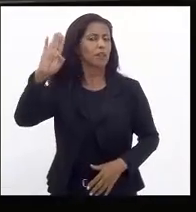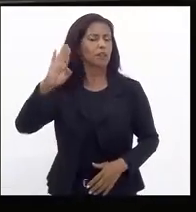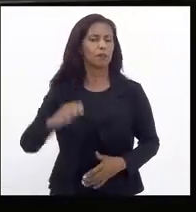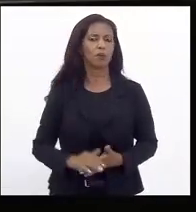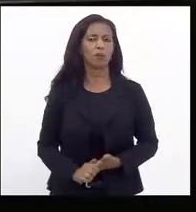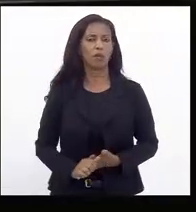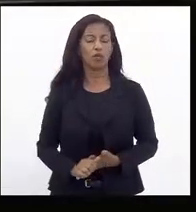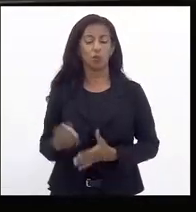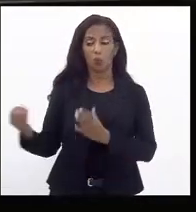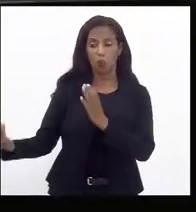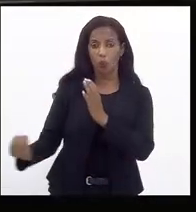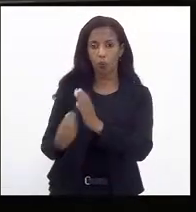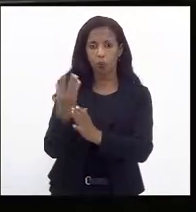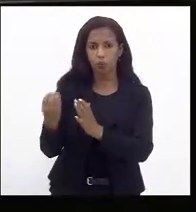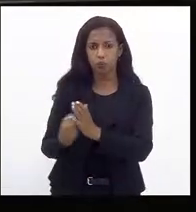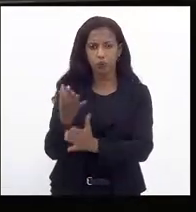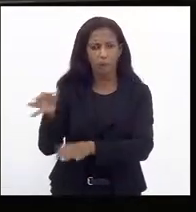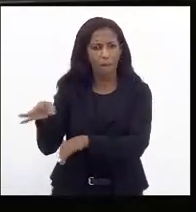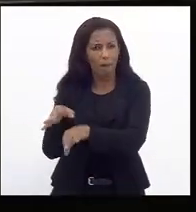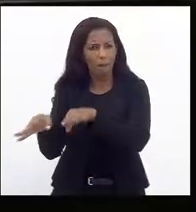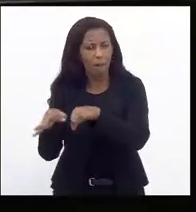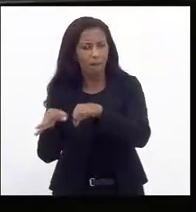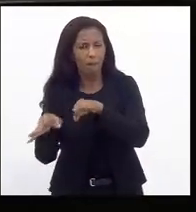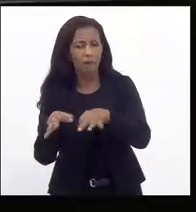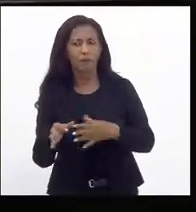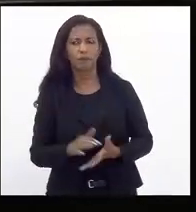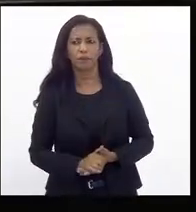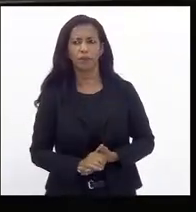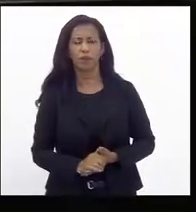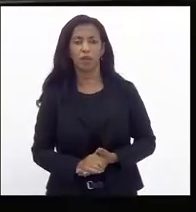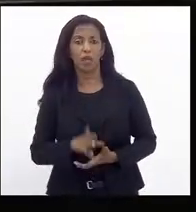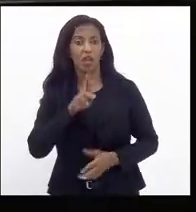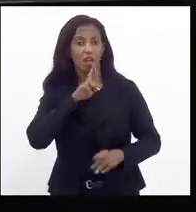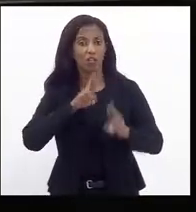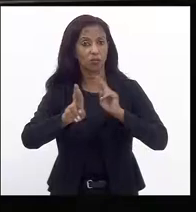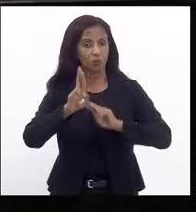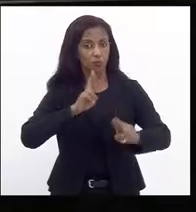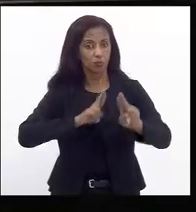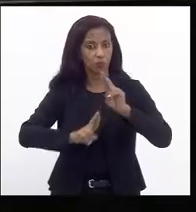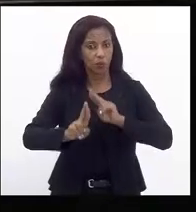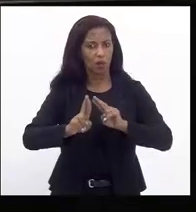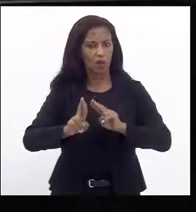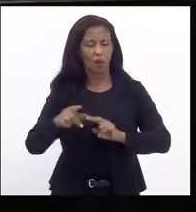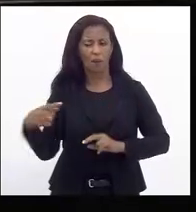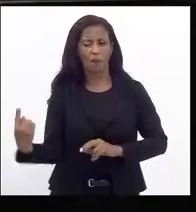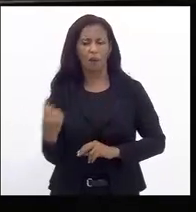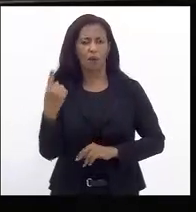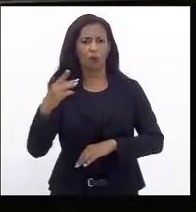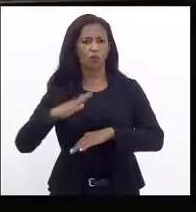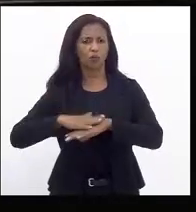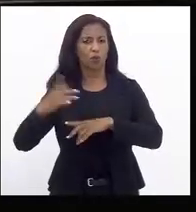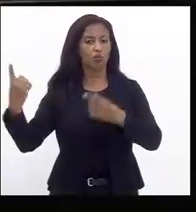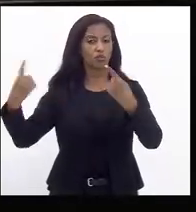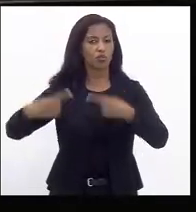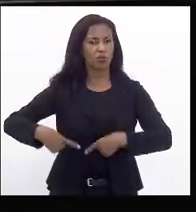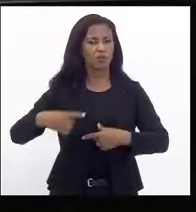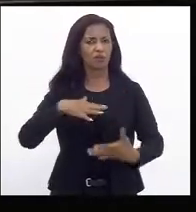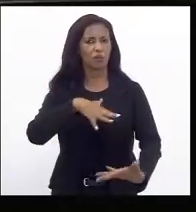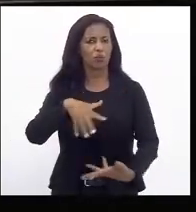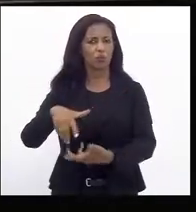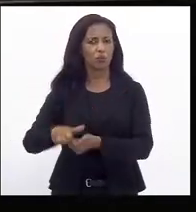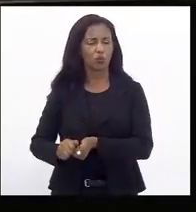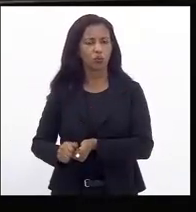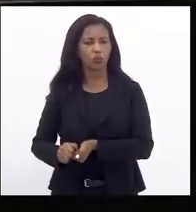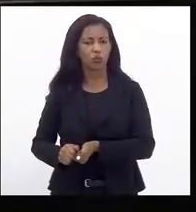principalmente produzindo produzindo resposta para um dos nossos maiores desafios do